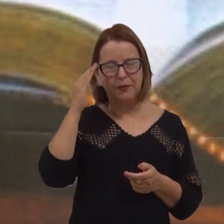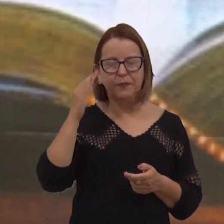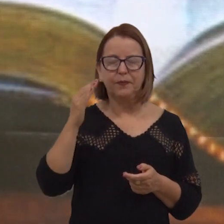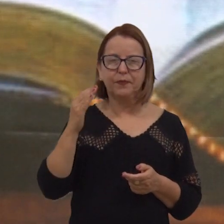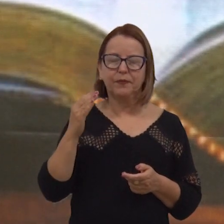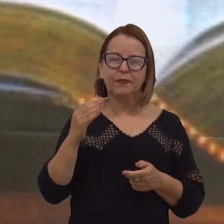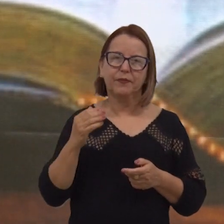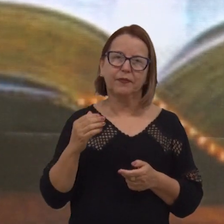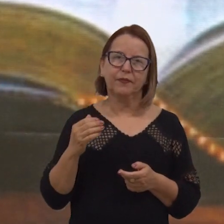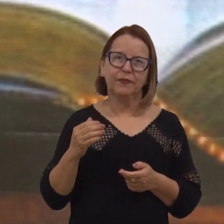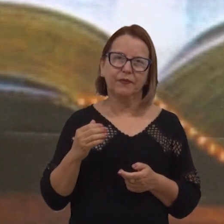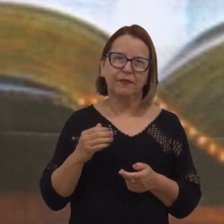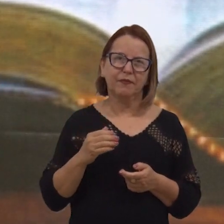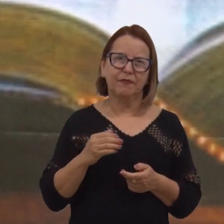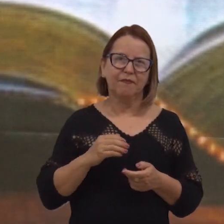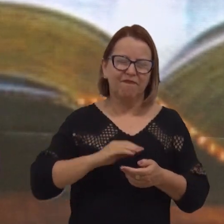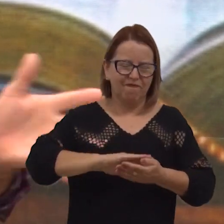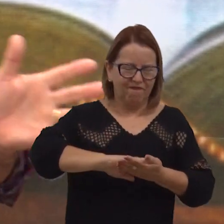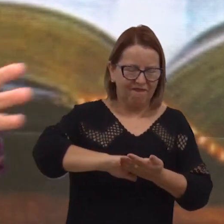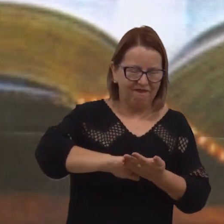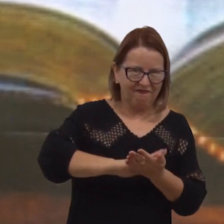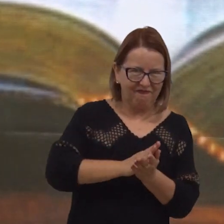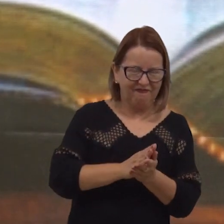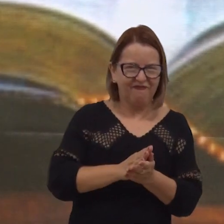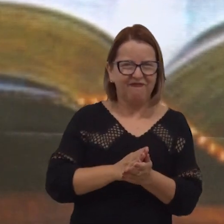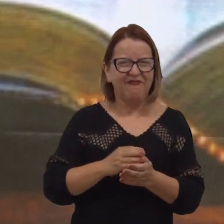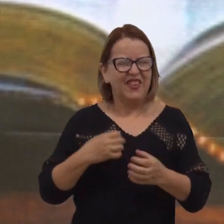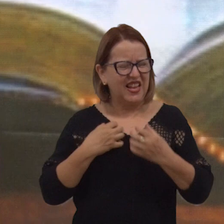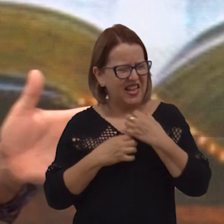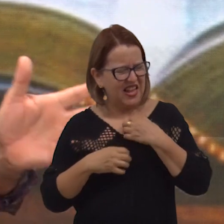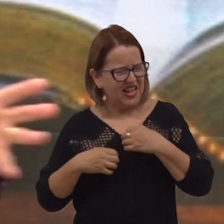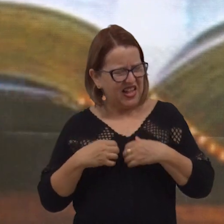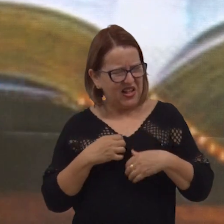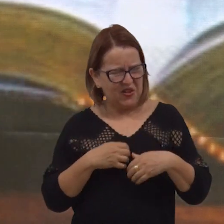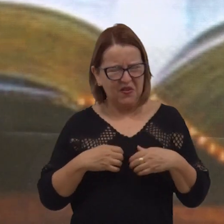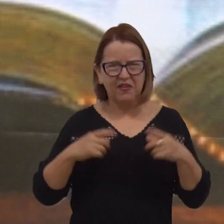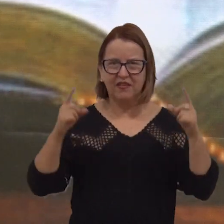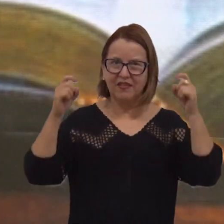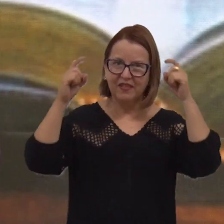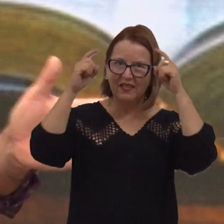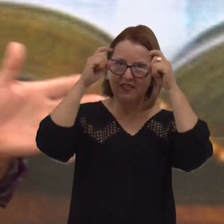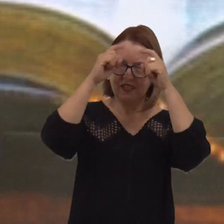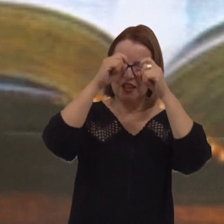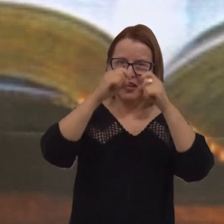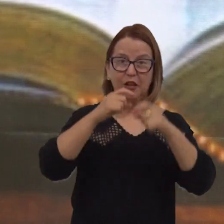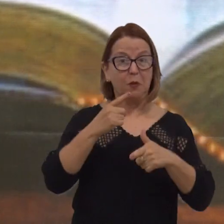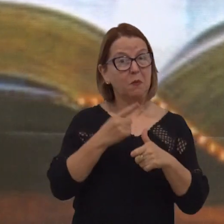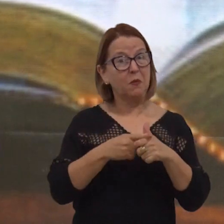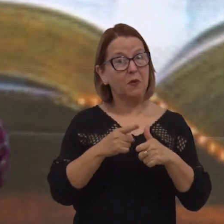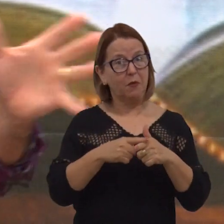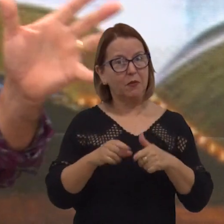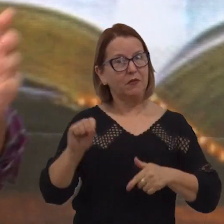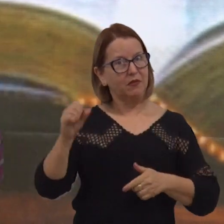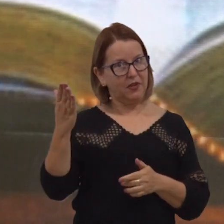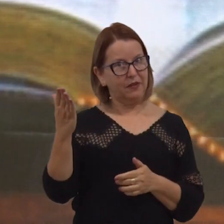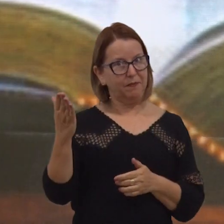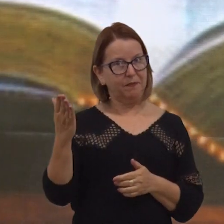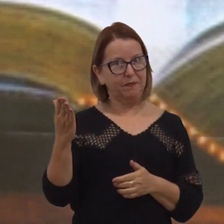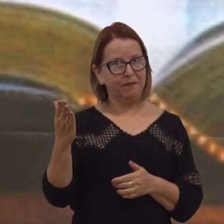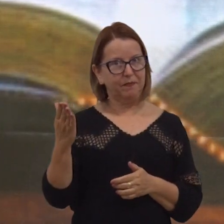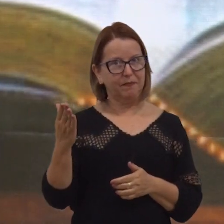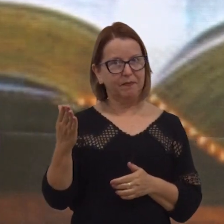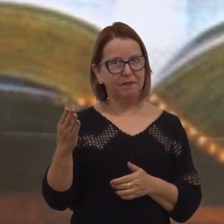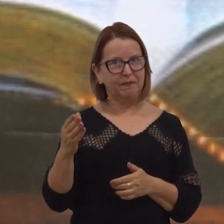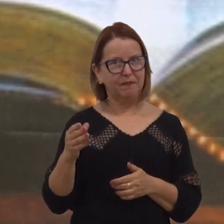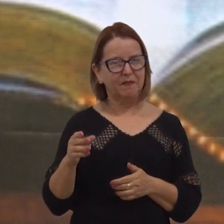desgraça, a desunião, a angústia, a dificuldade, o problema vai vir.